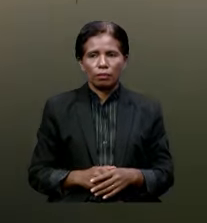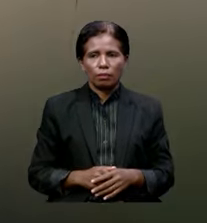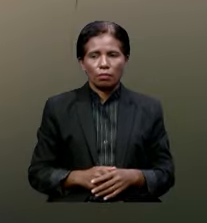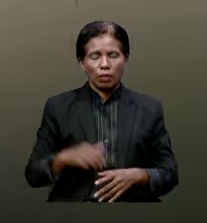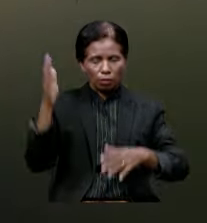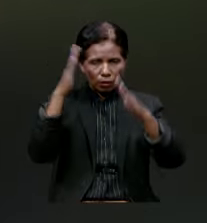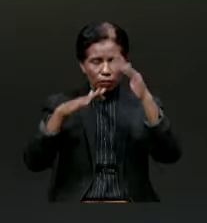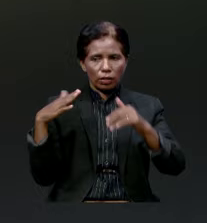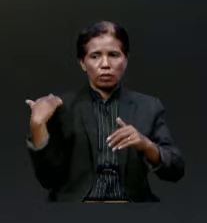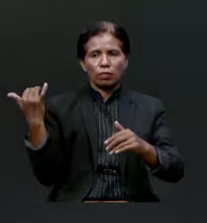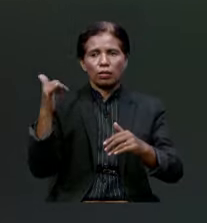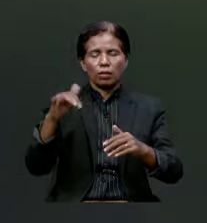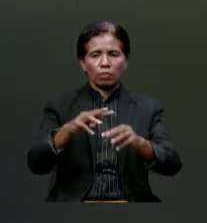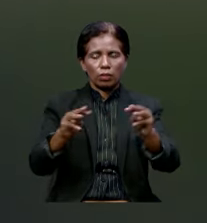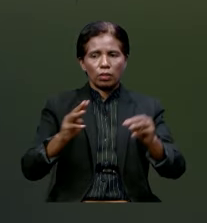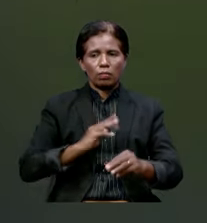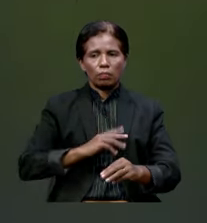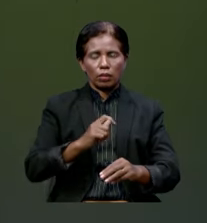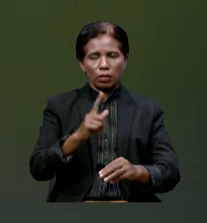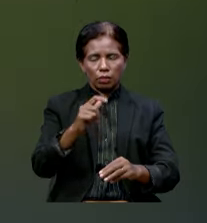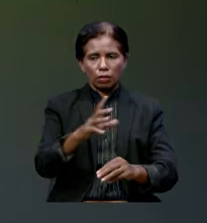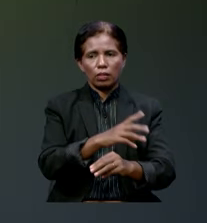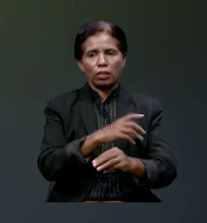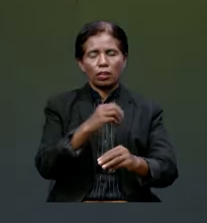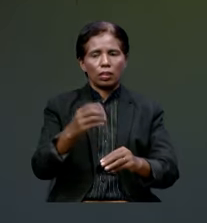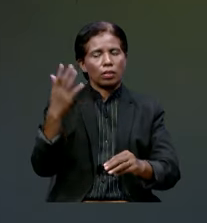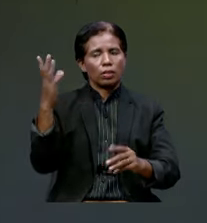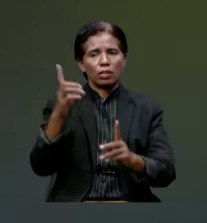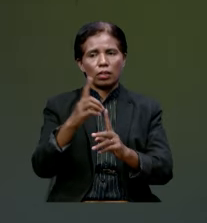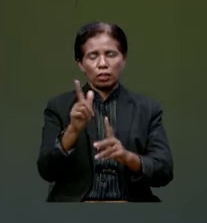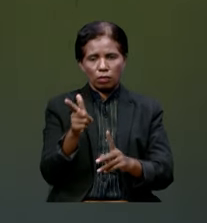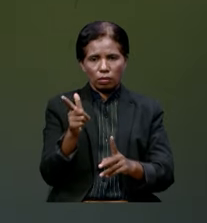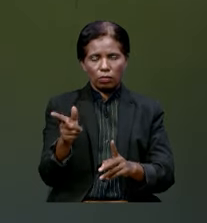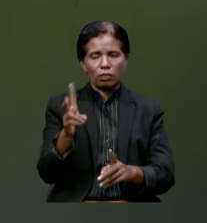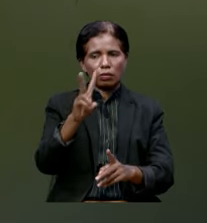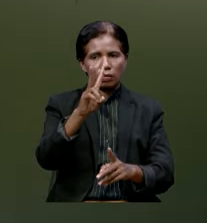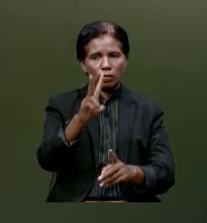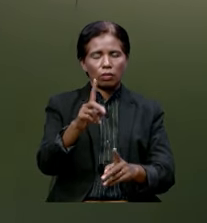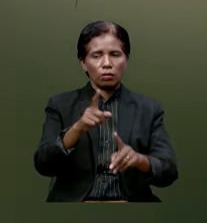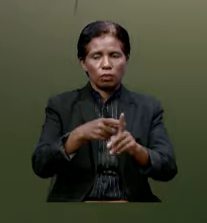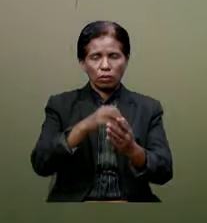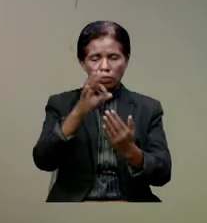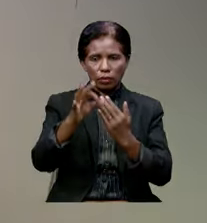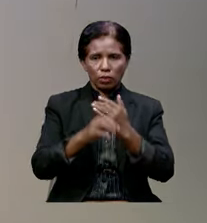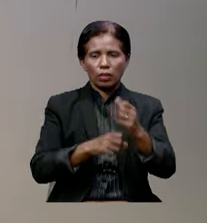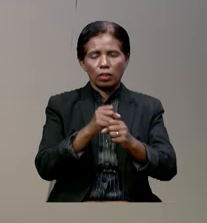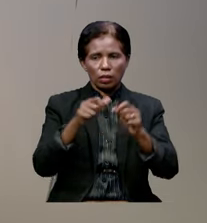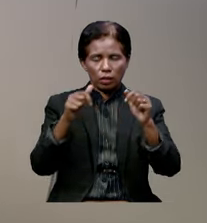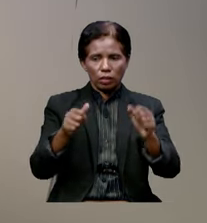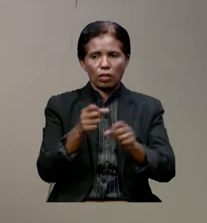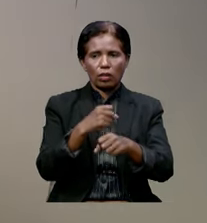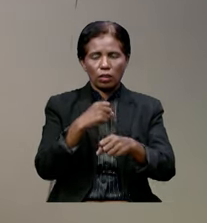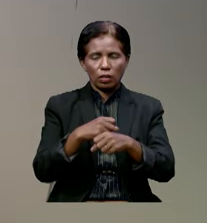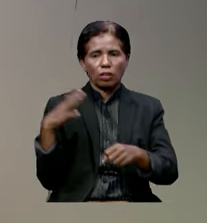Confronto entre jovem Sira e o município Manatuto Vilané acontece em Aloron Rua Nulo Racing Rua, Fulan Fevereiro Tinané, onde